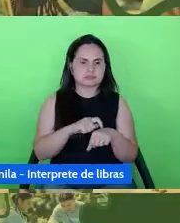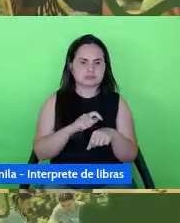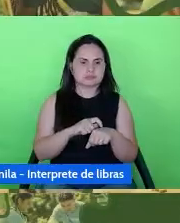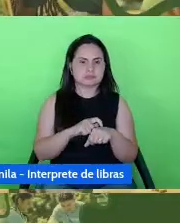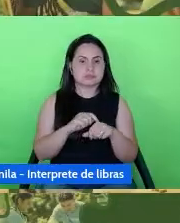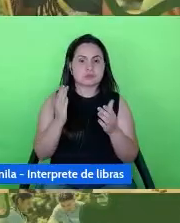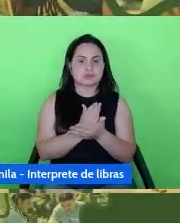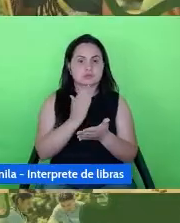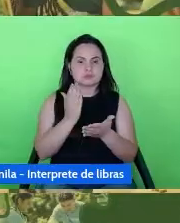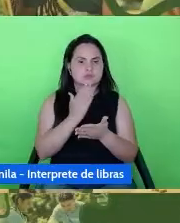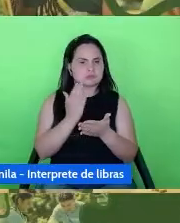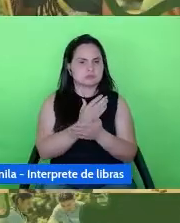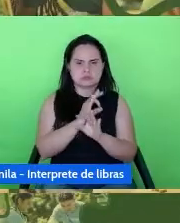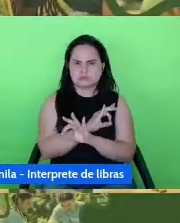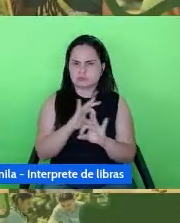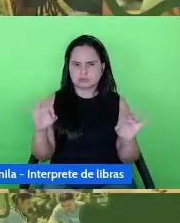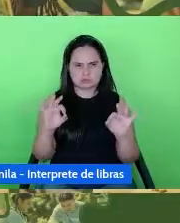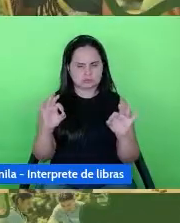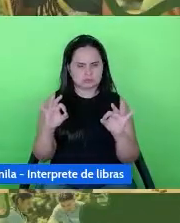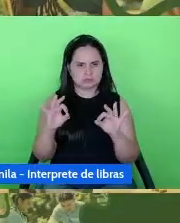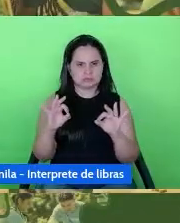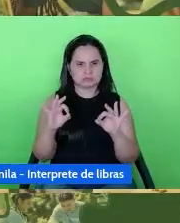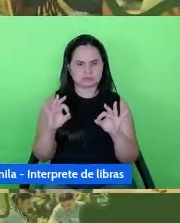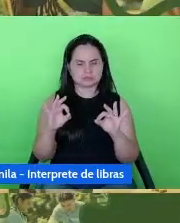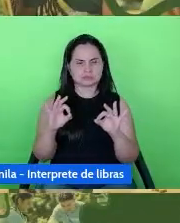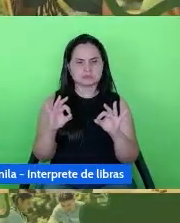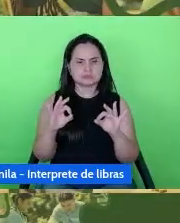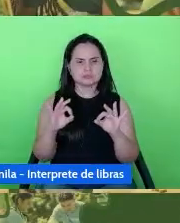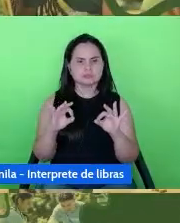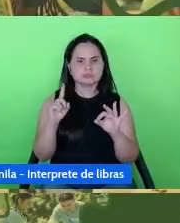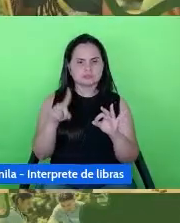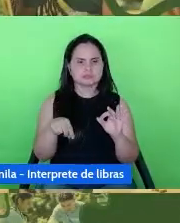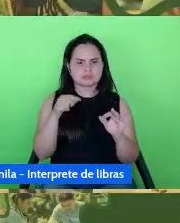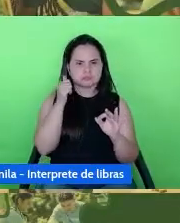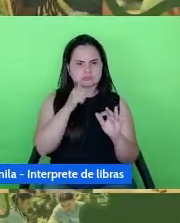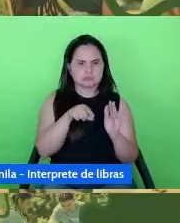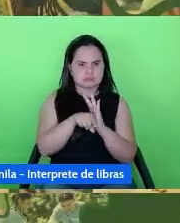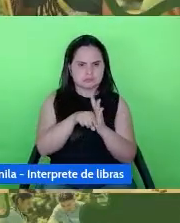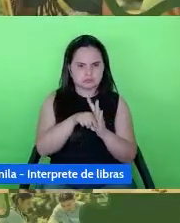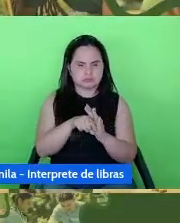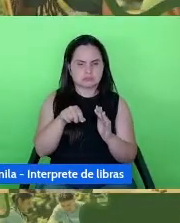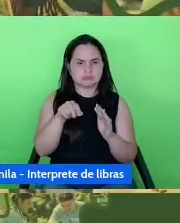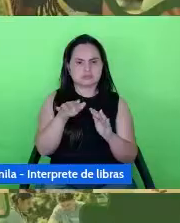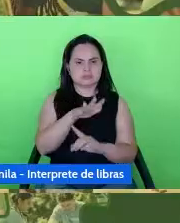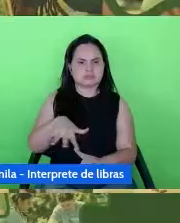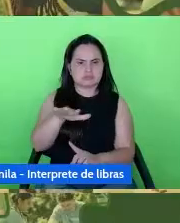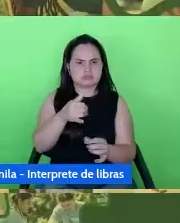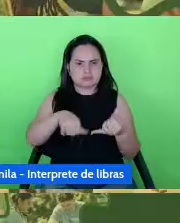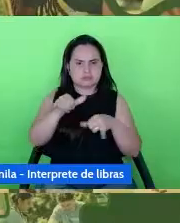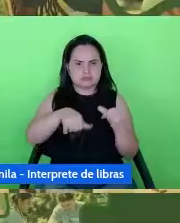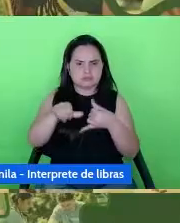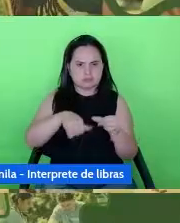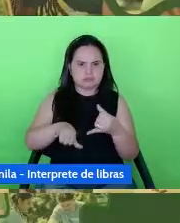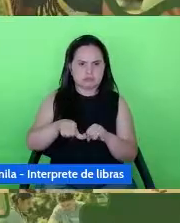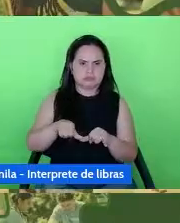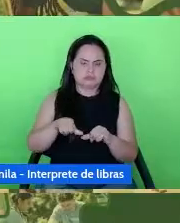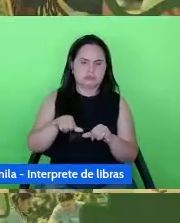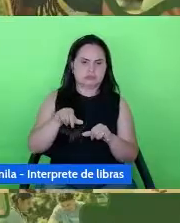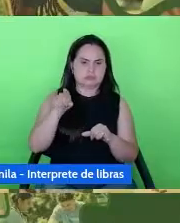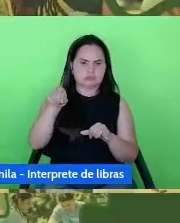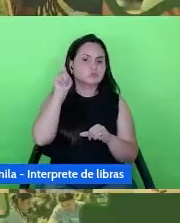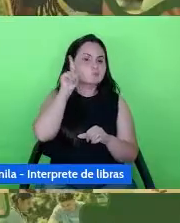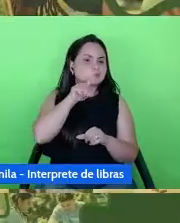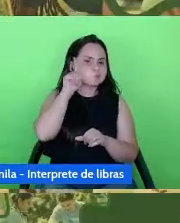livro excepcional, tá? Que vem de uma pesquisadora da área de química nos Estados Unidos, que foi a Rachel